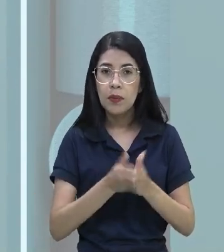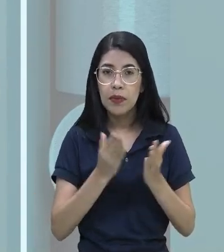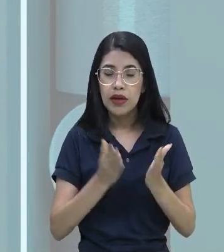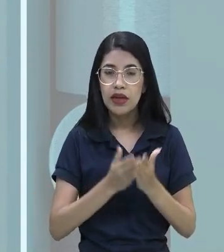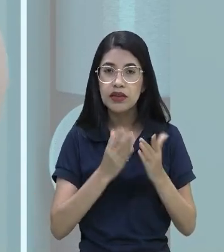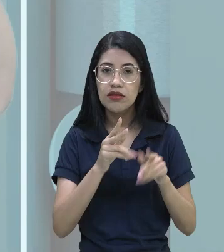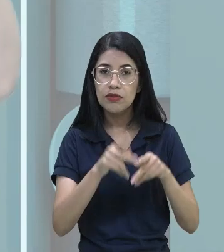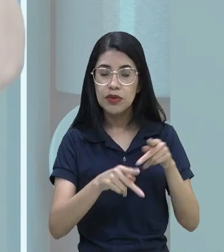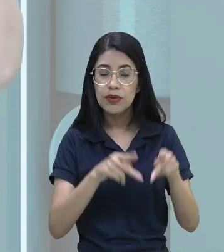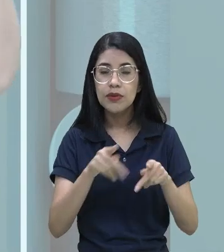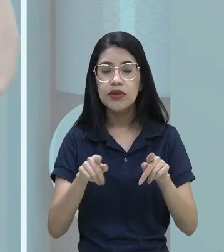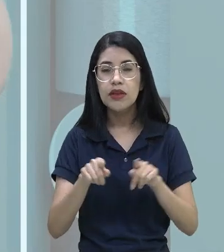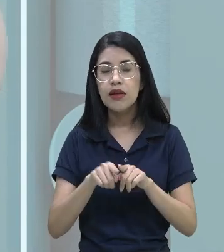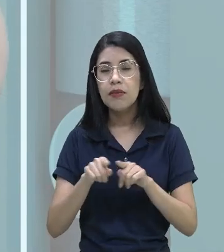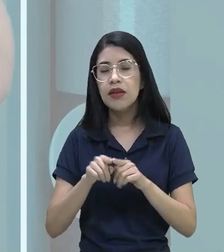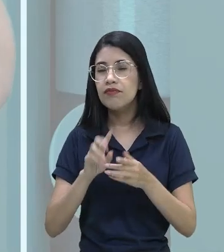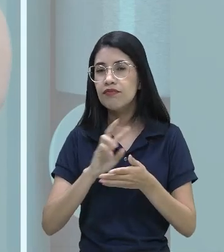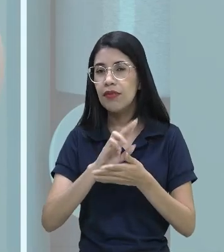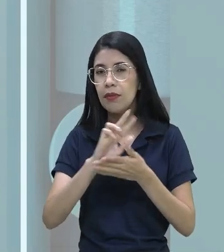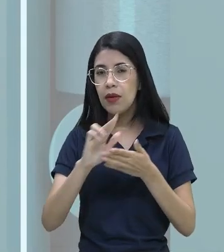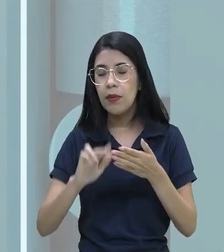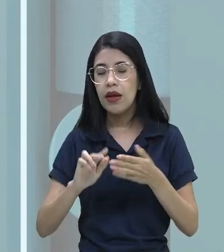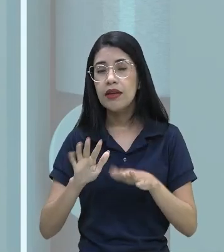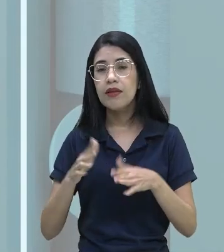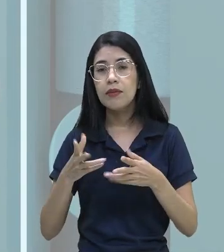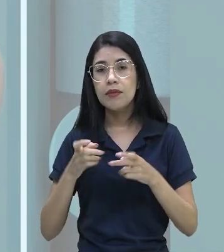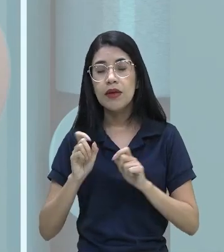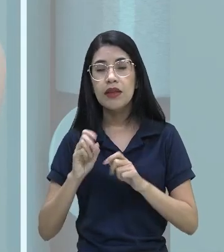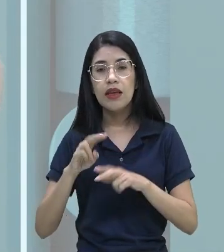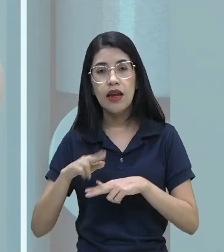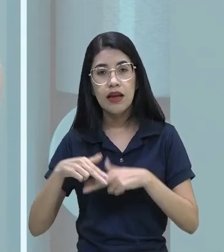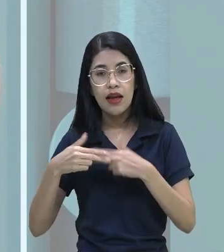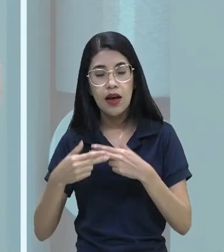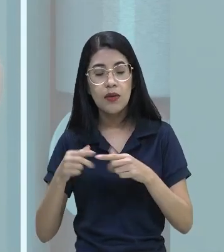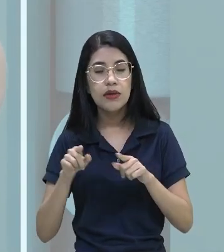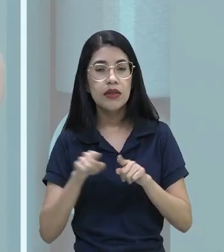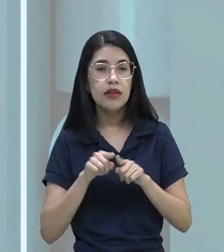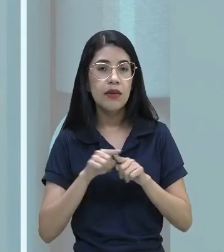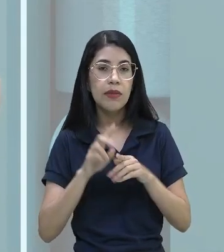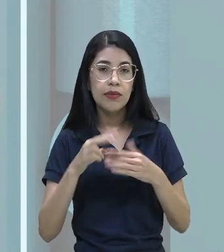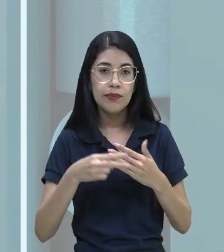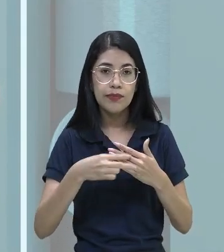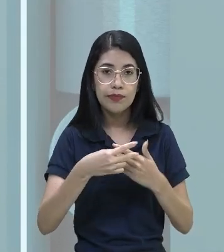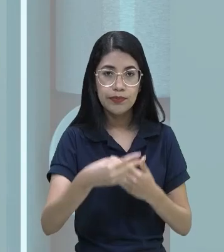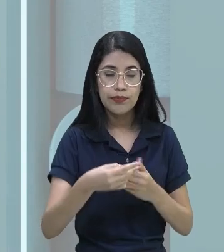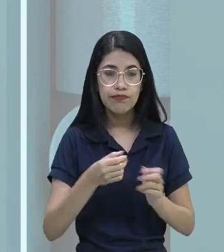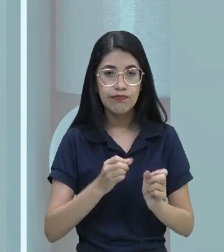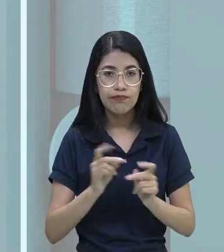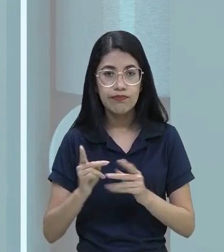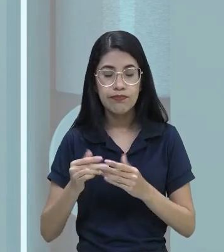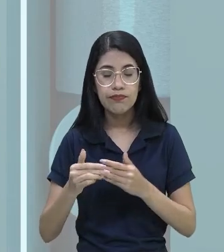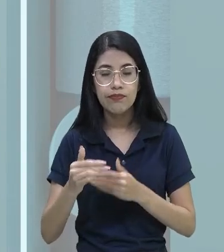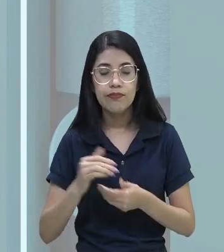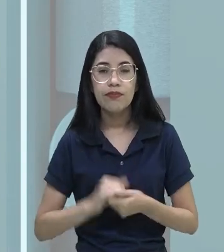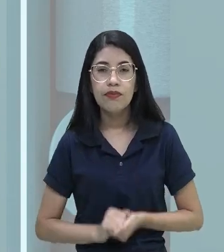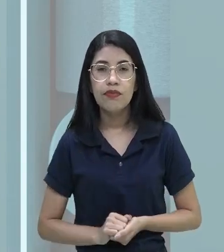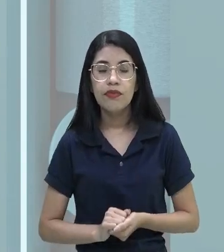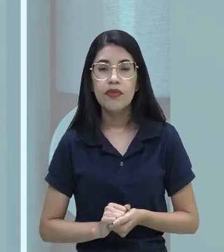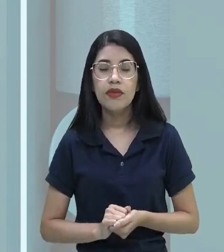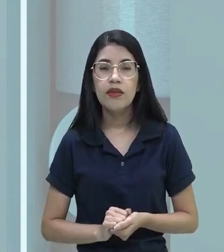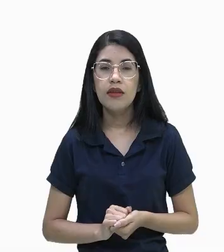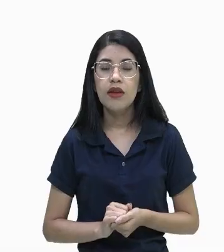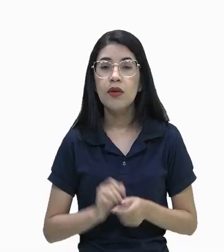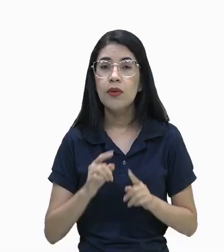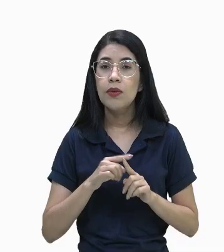assim por diante. Então, temos a causa e a consequência disso. Esse é o raciocínio, certo? E, por fim, nosso